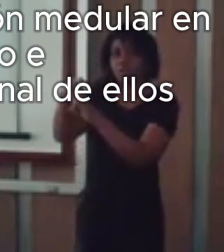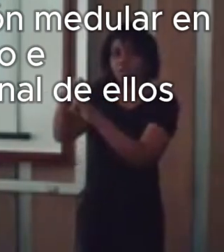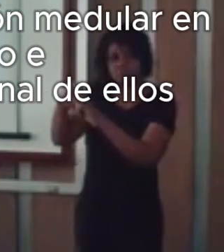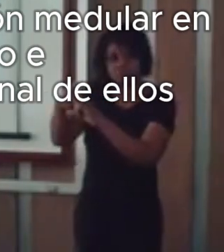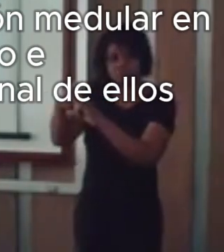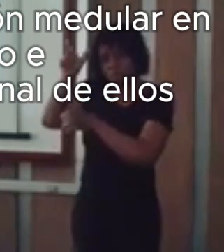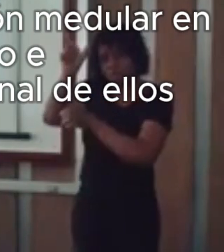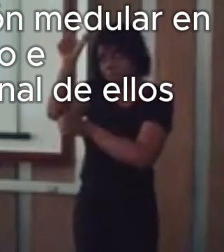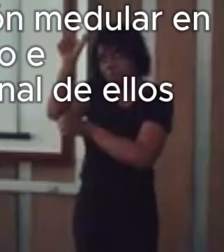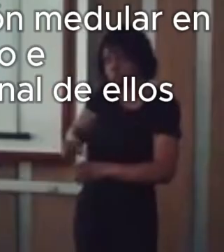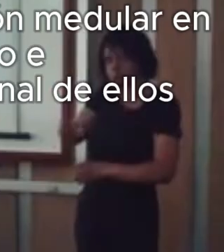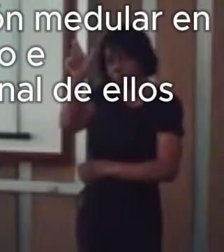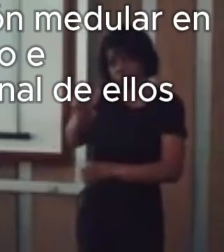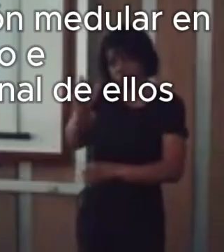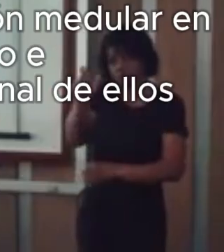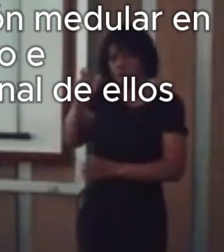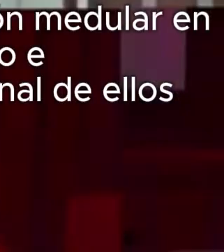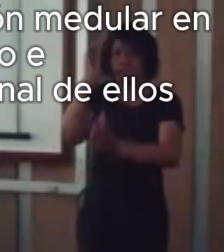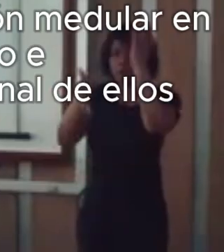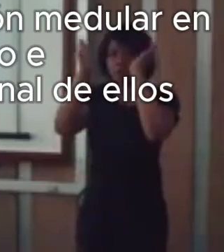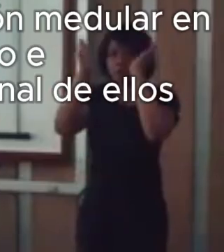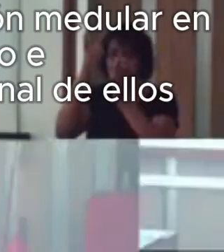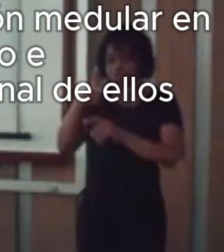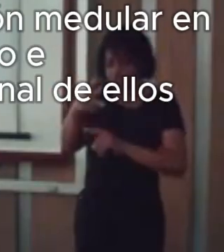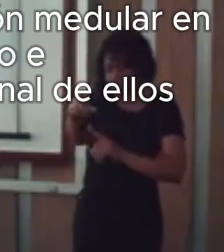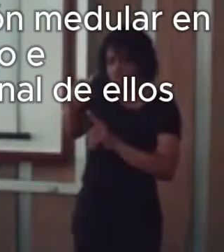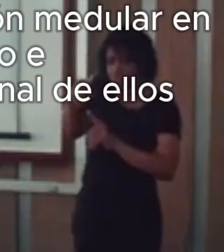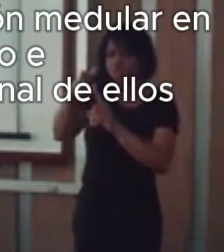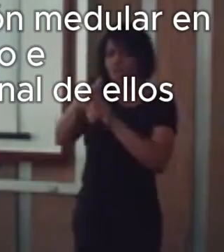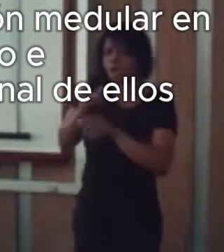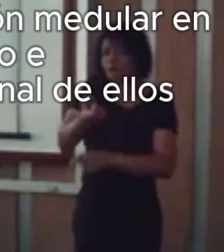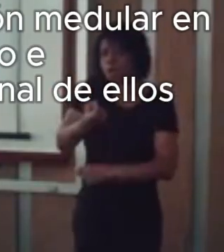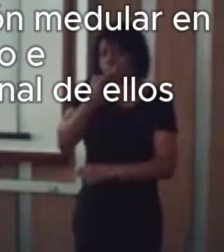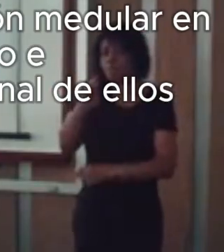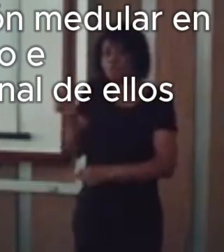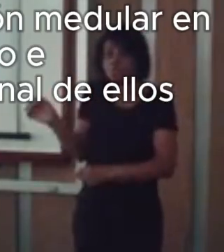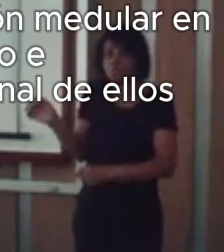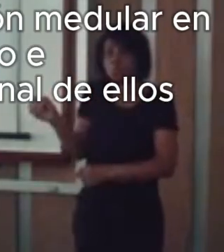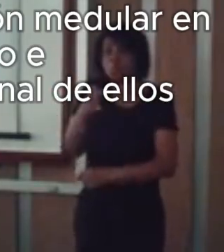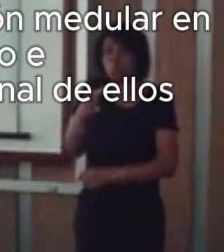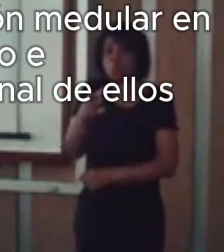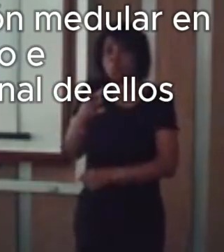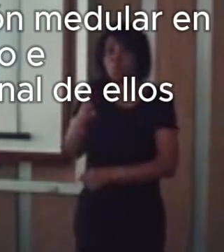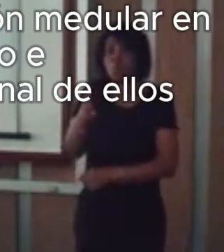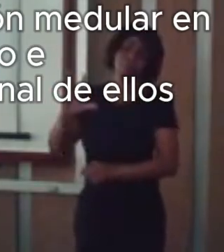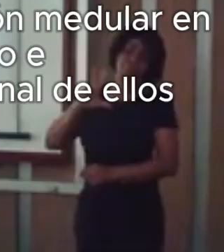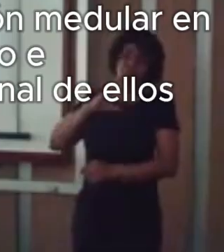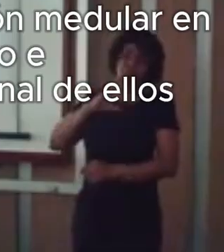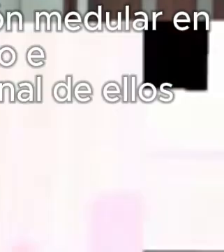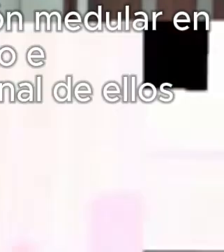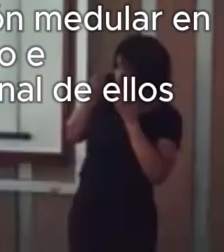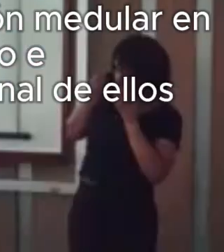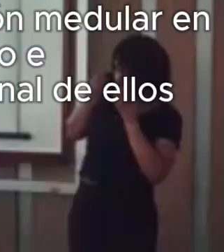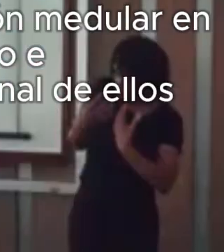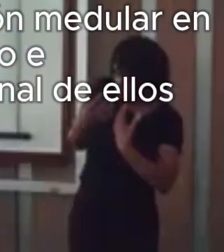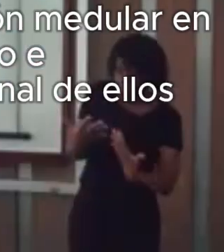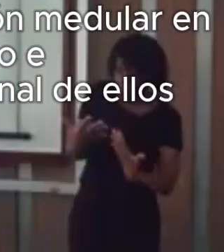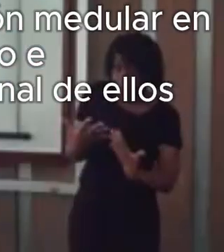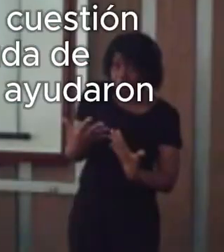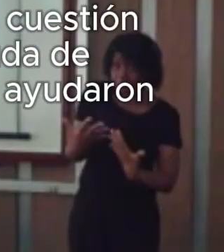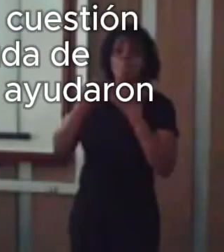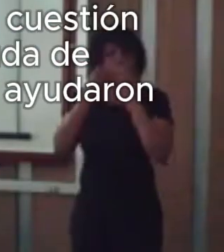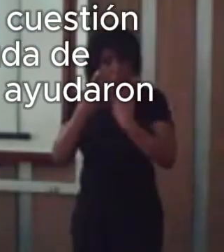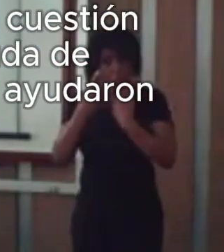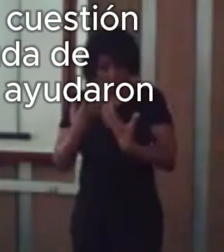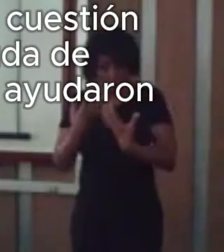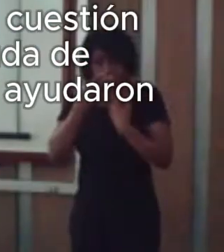dos hospitais do Rio de Janeiro, injetar uma droga totalmente nova na medula deles e sem dinheiro? Que tal? Parece bom? Parece uma boa